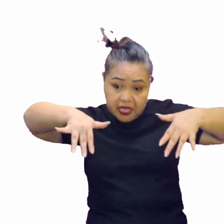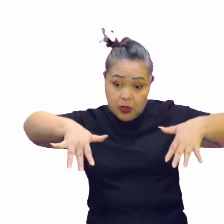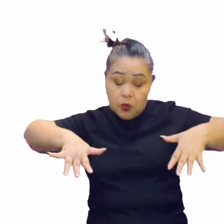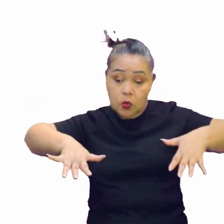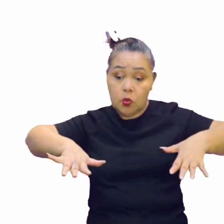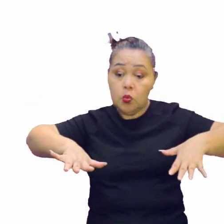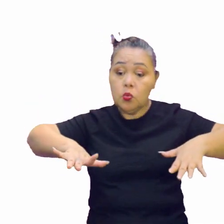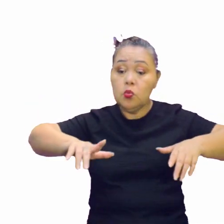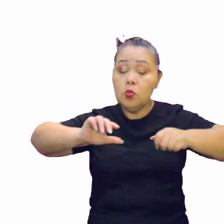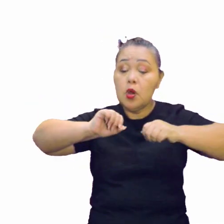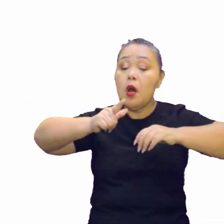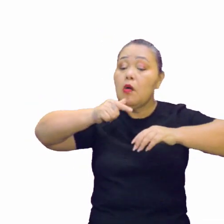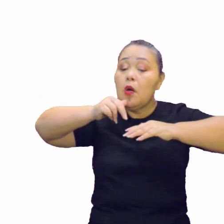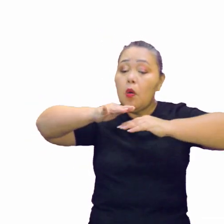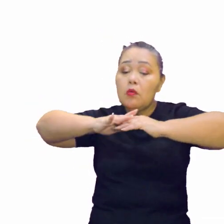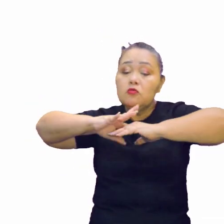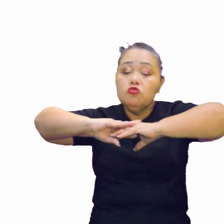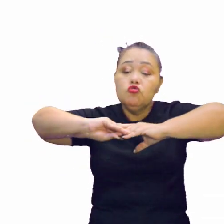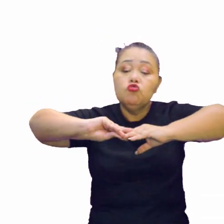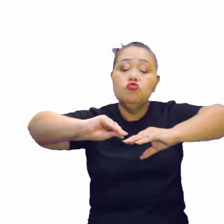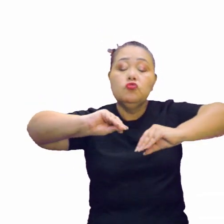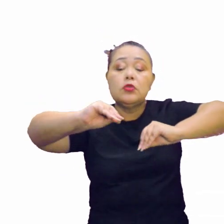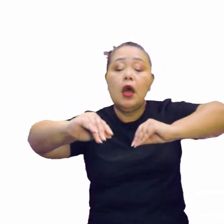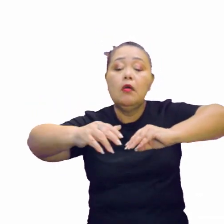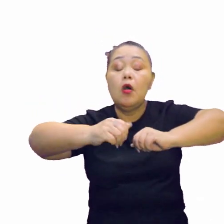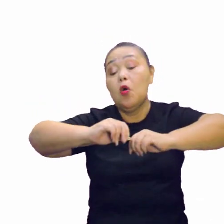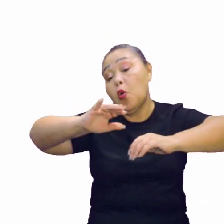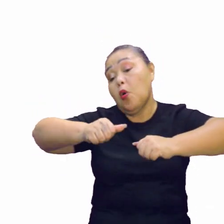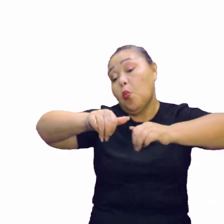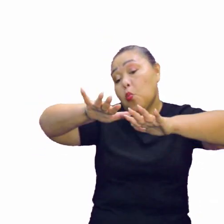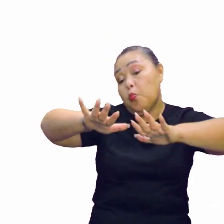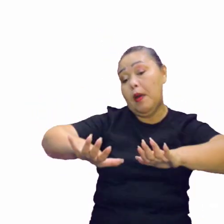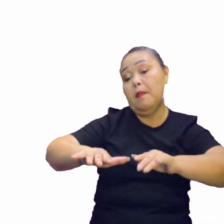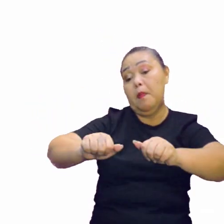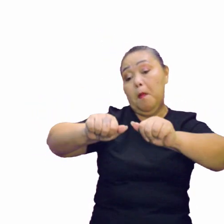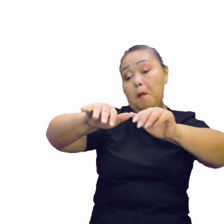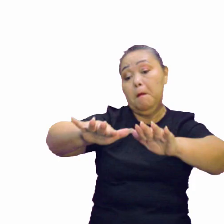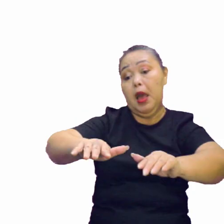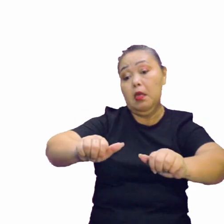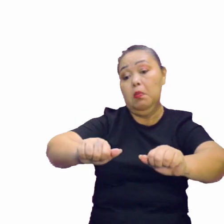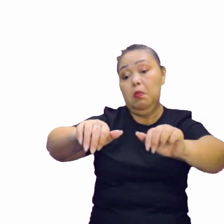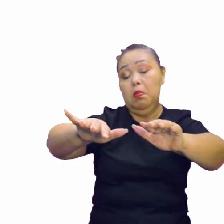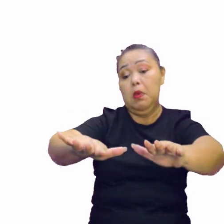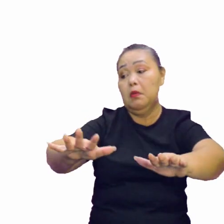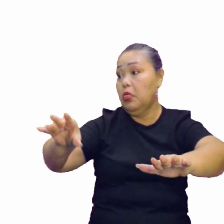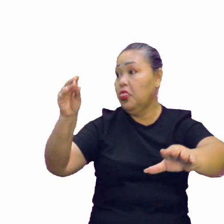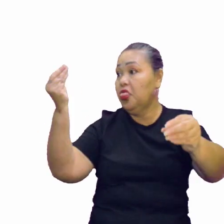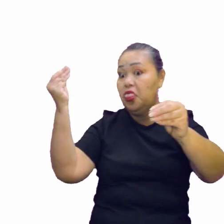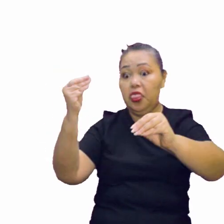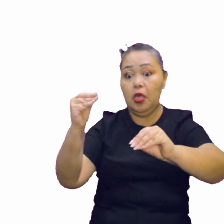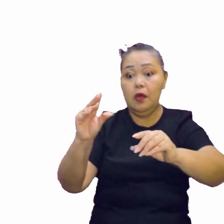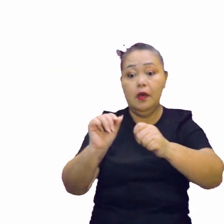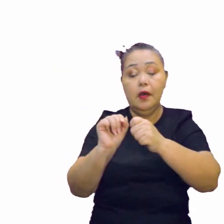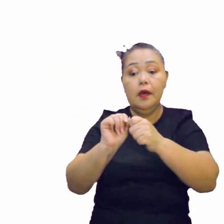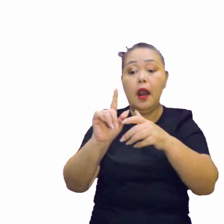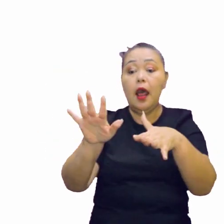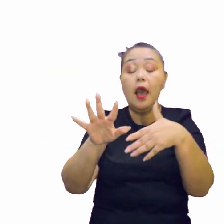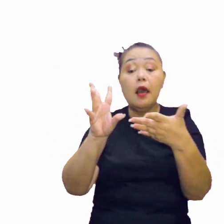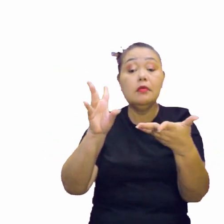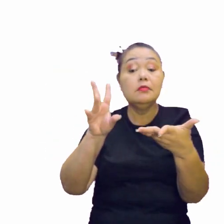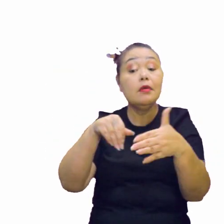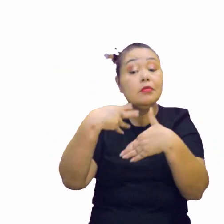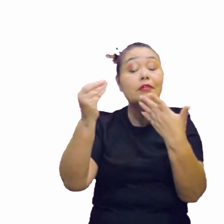lixiviação, evitar a compactação desse solo, que pode proporcionar a falta